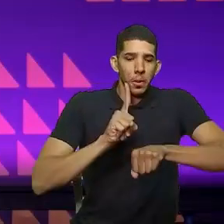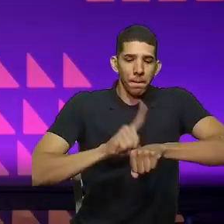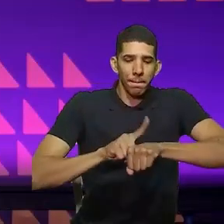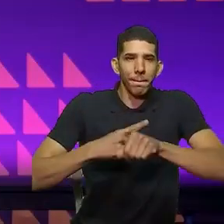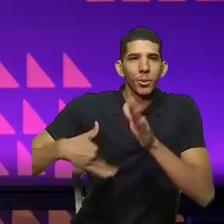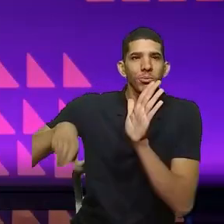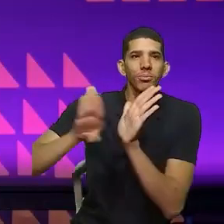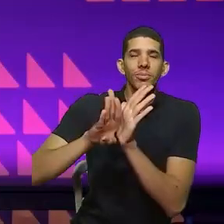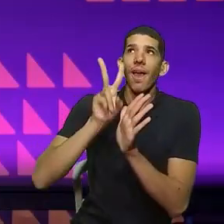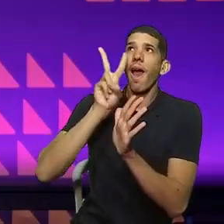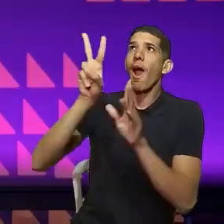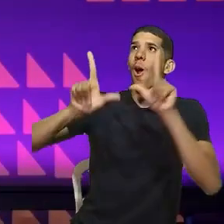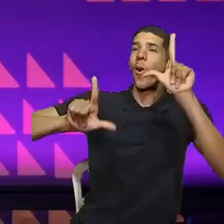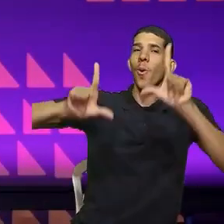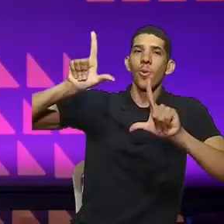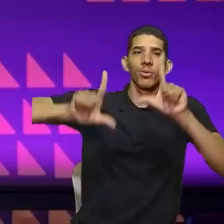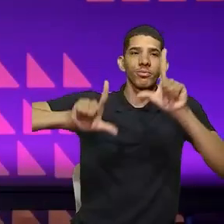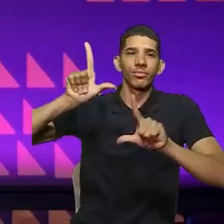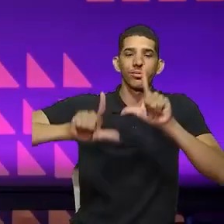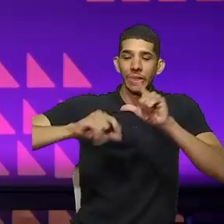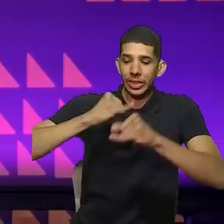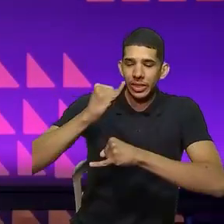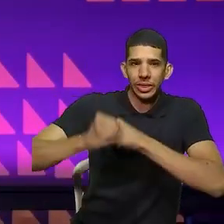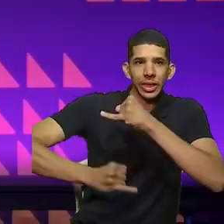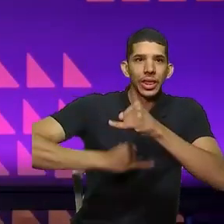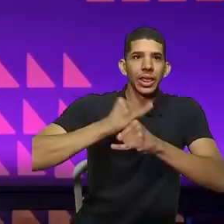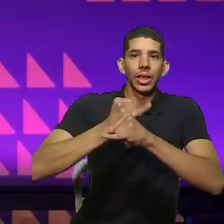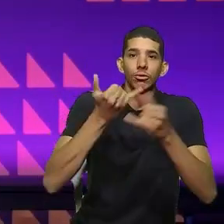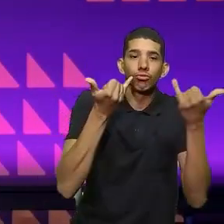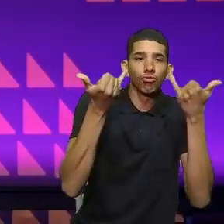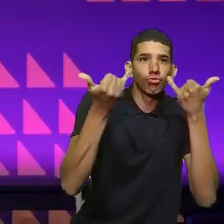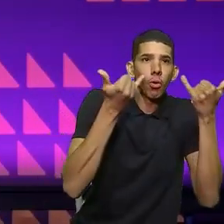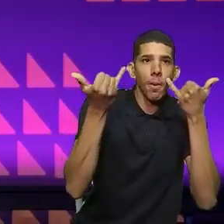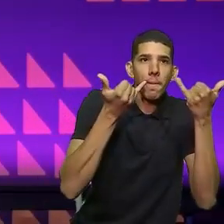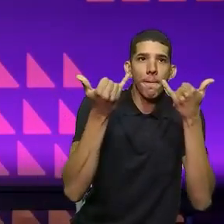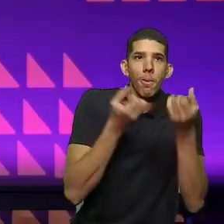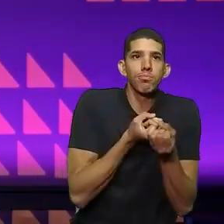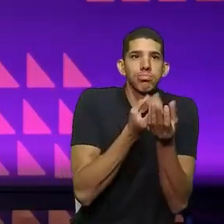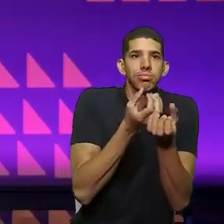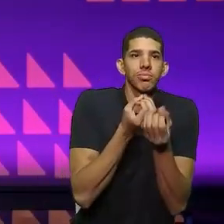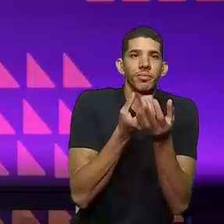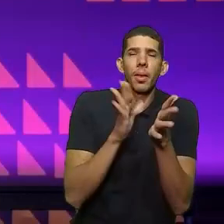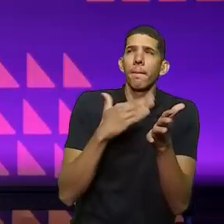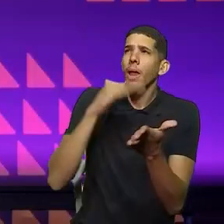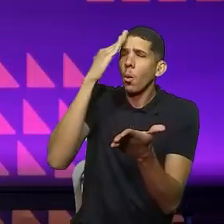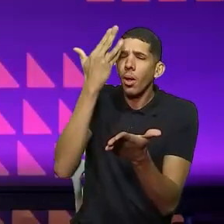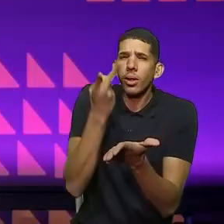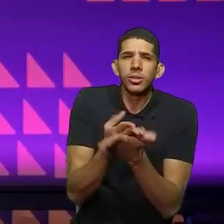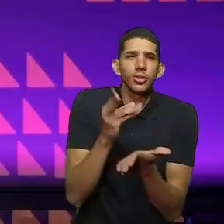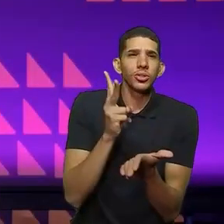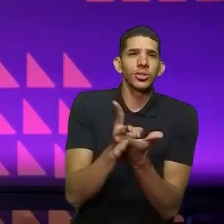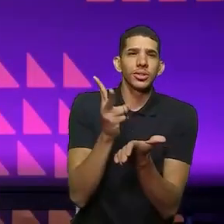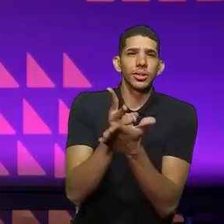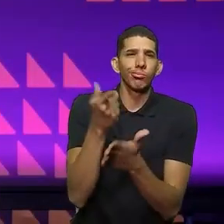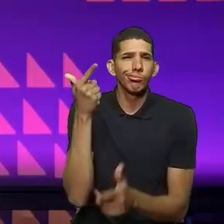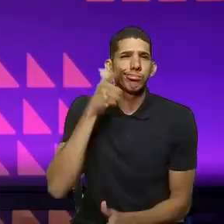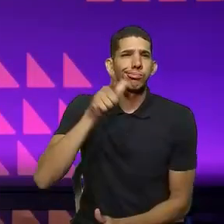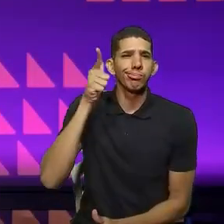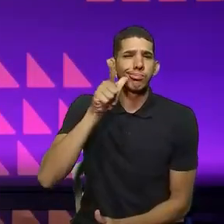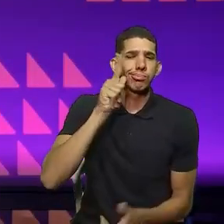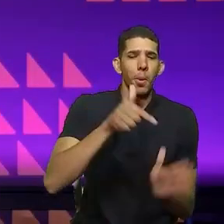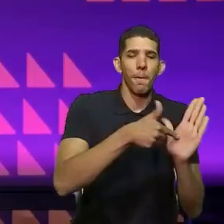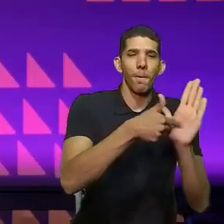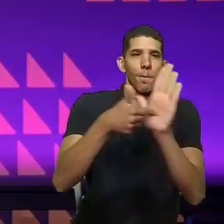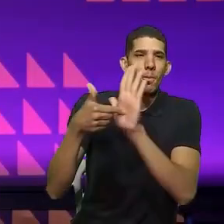TV, pela internet. Mas acredito sempre que celebrar nossas conquistas e vitórias também são formas